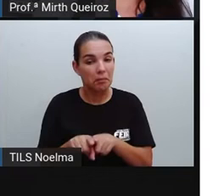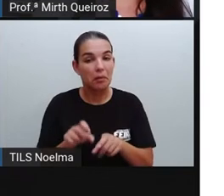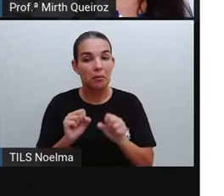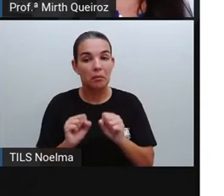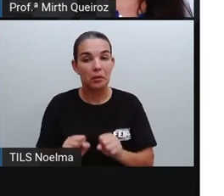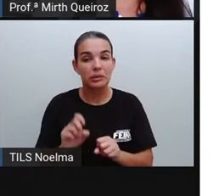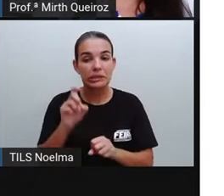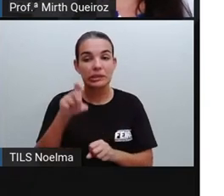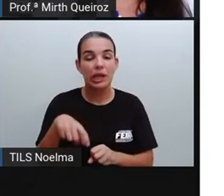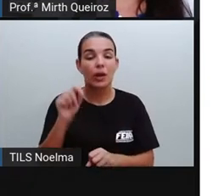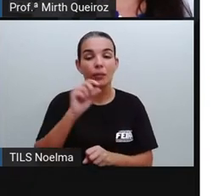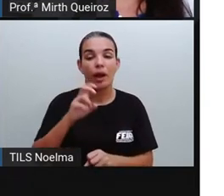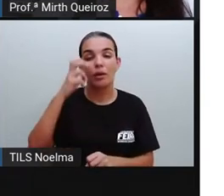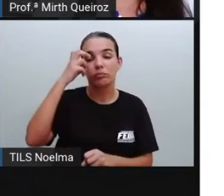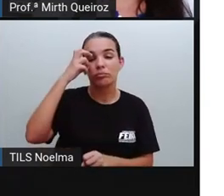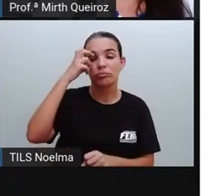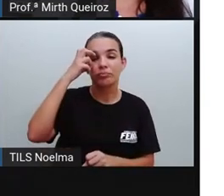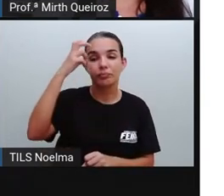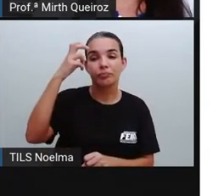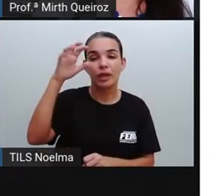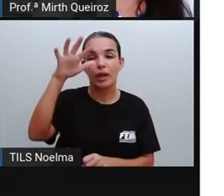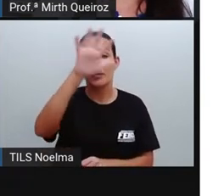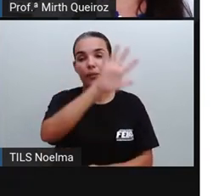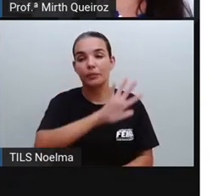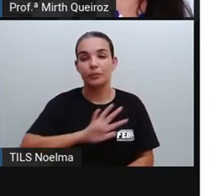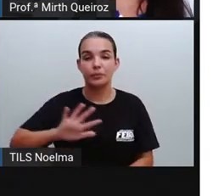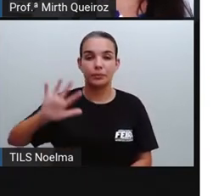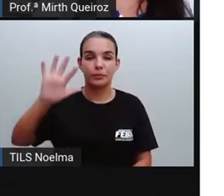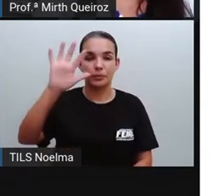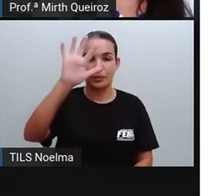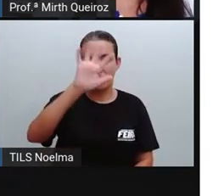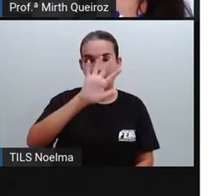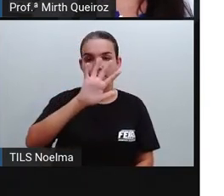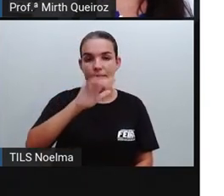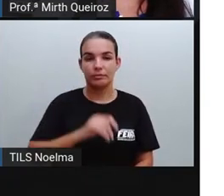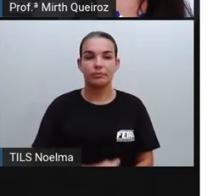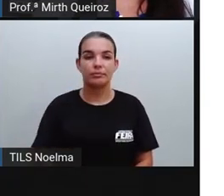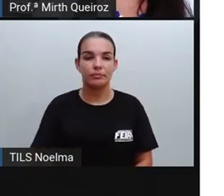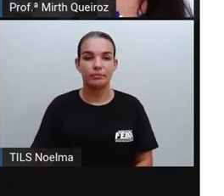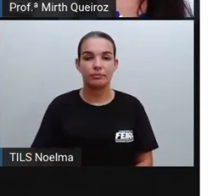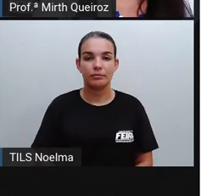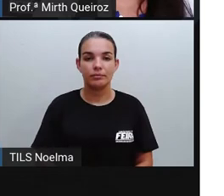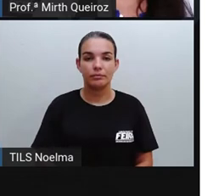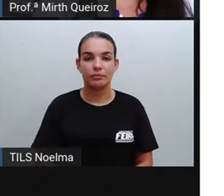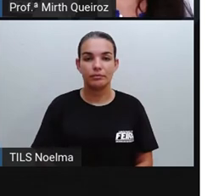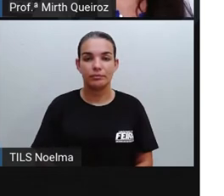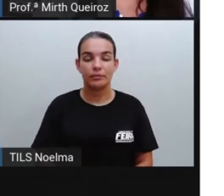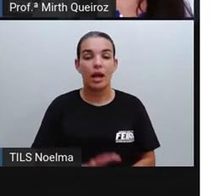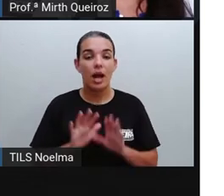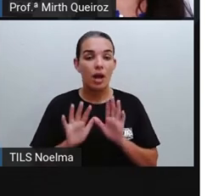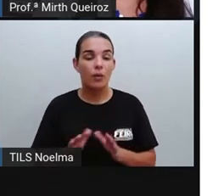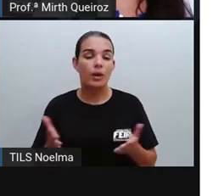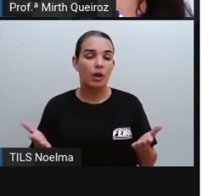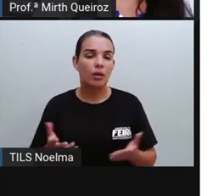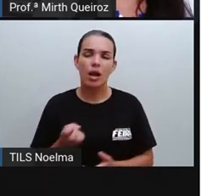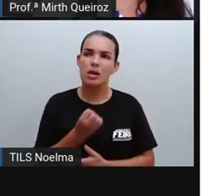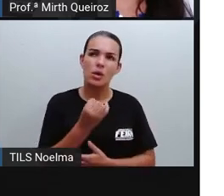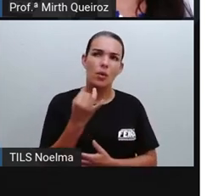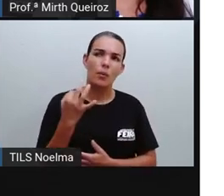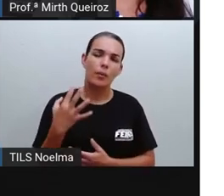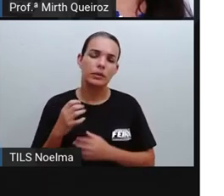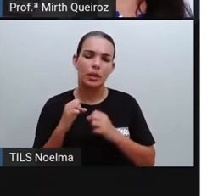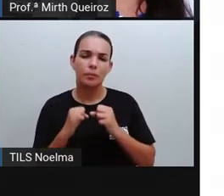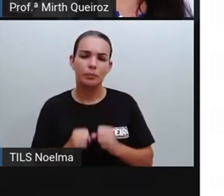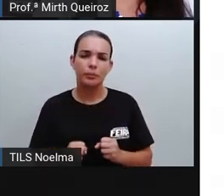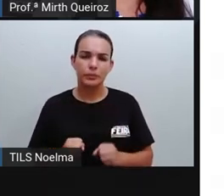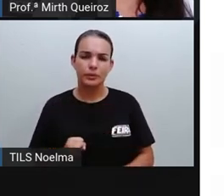paisagem cultural, né? Onde a gente vai ter elementos aí da cultura. Mas quais as possíveis ações